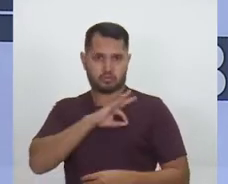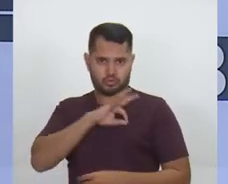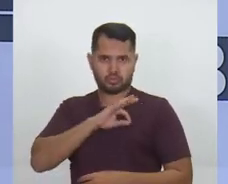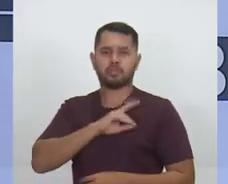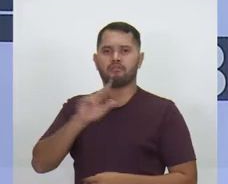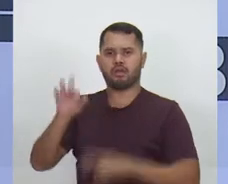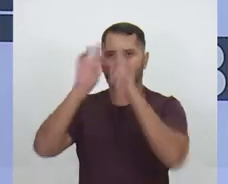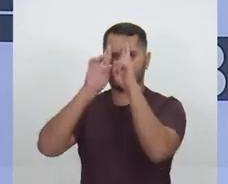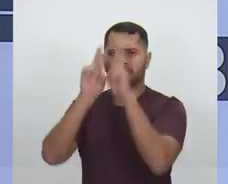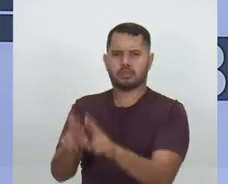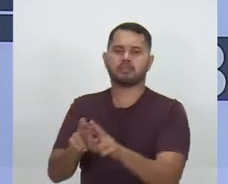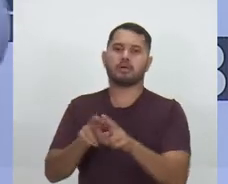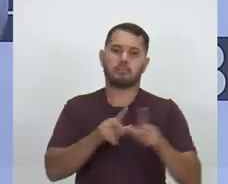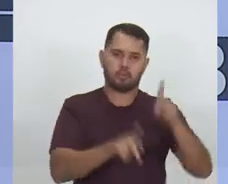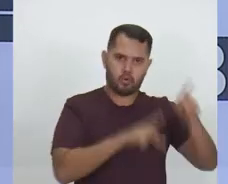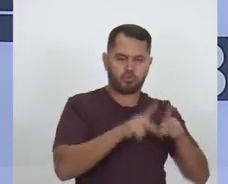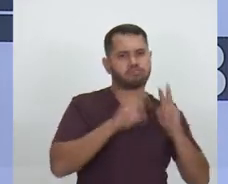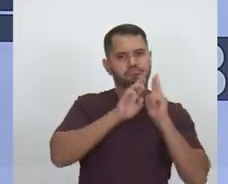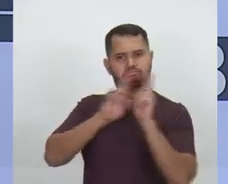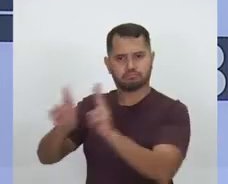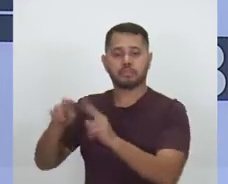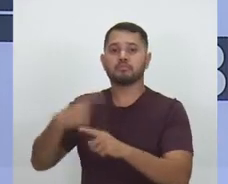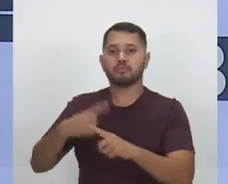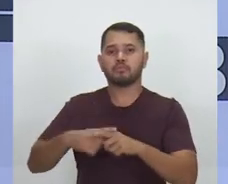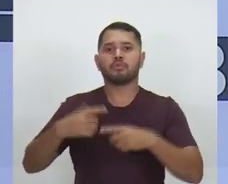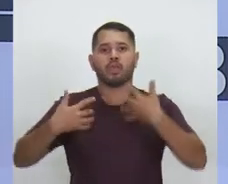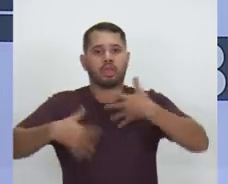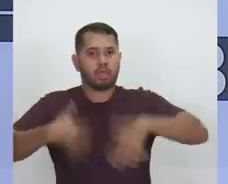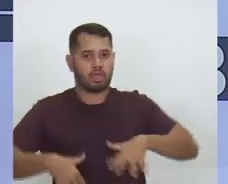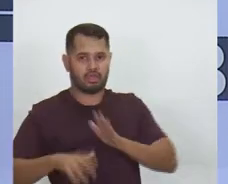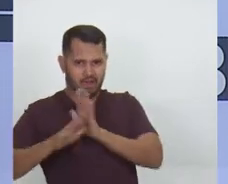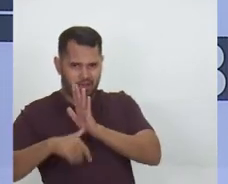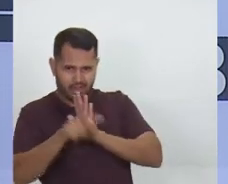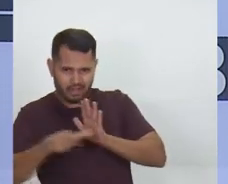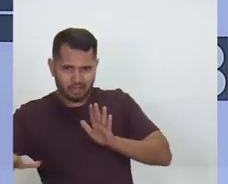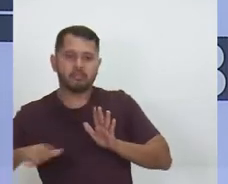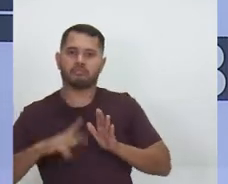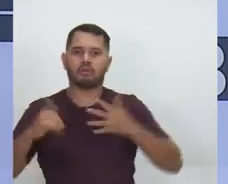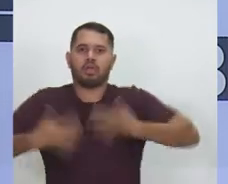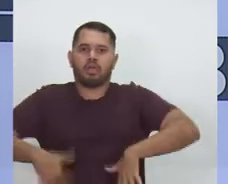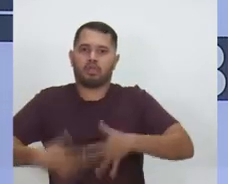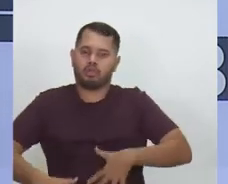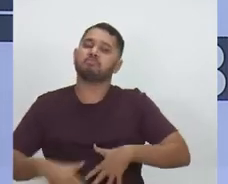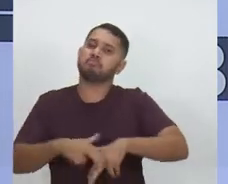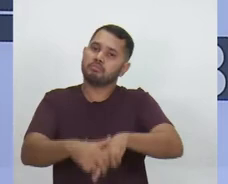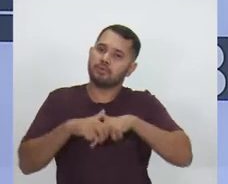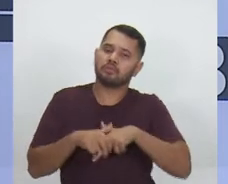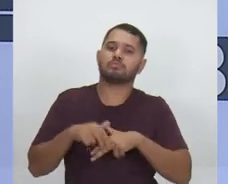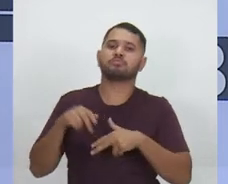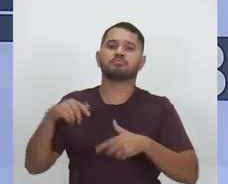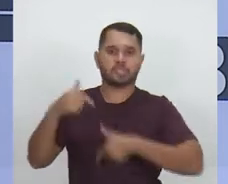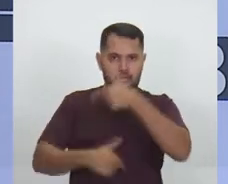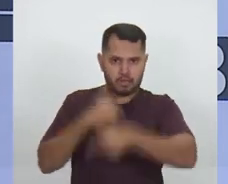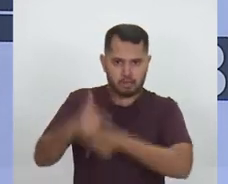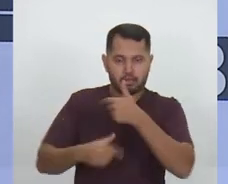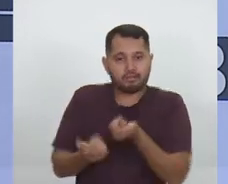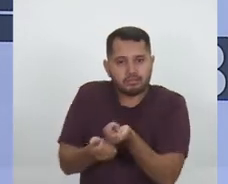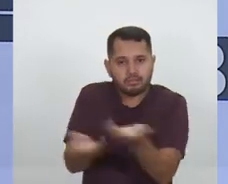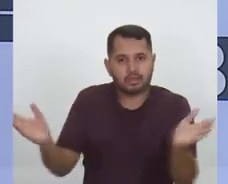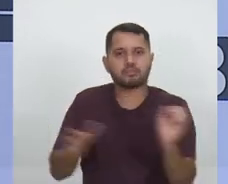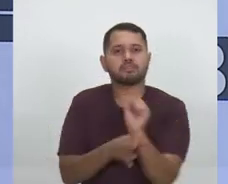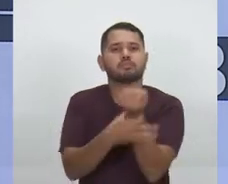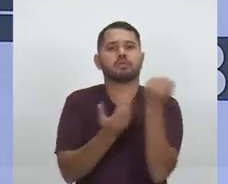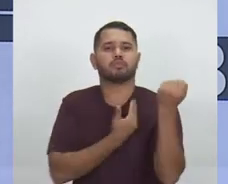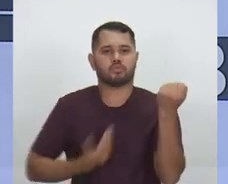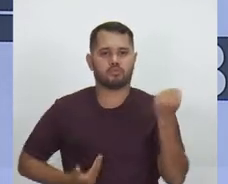respeitada pela população e vai ser temida pelos bandidos nós temos que trabalhar para que possamos dar segurança pública